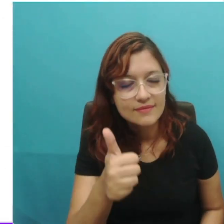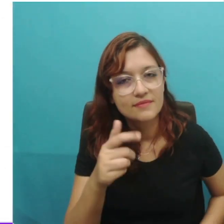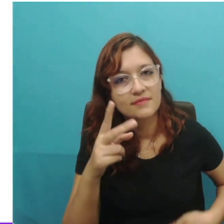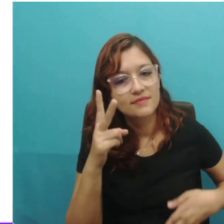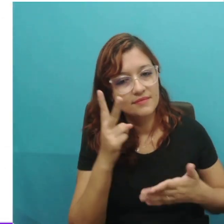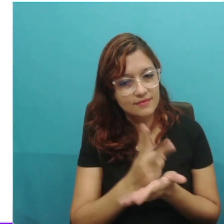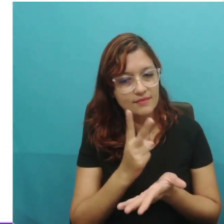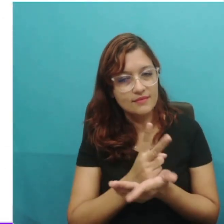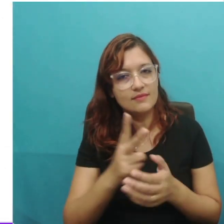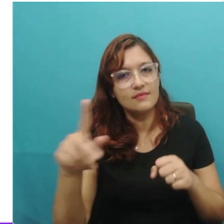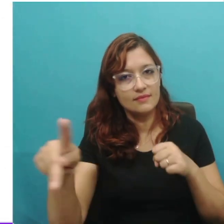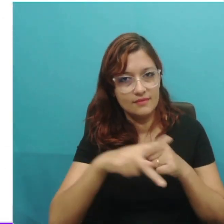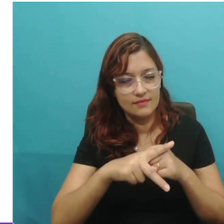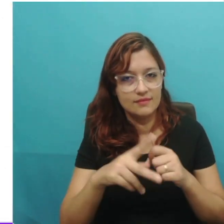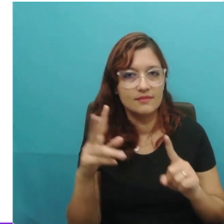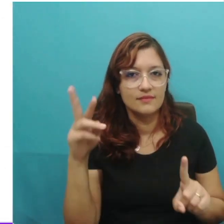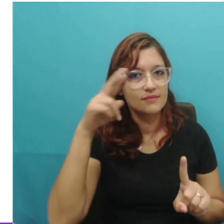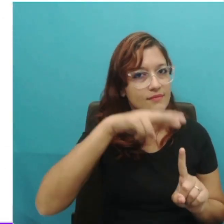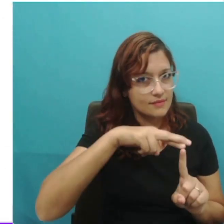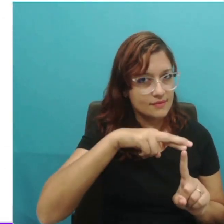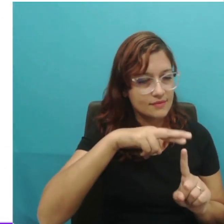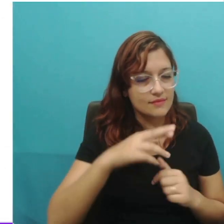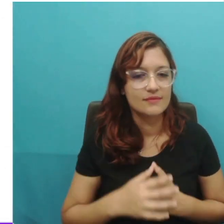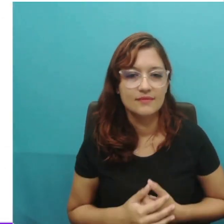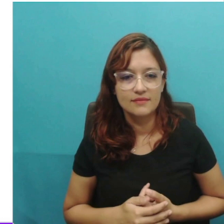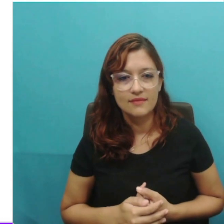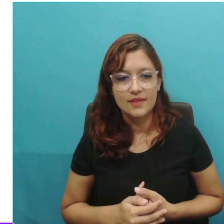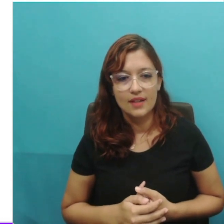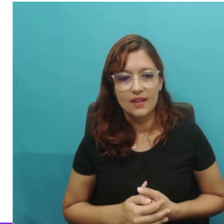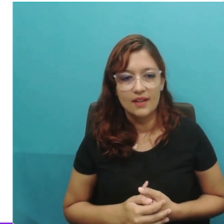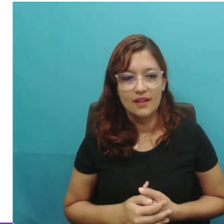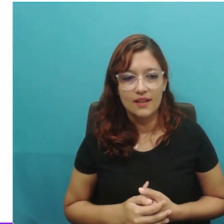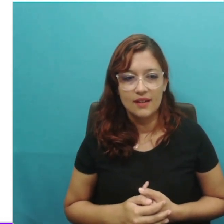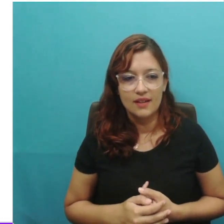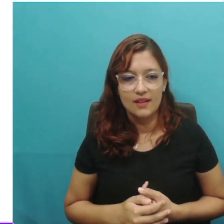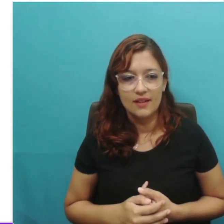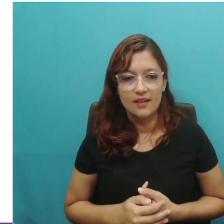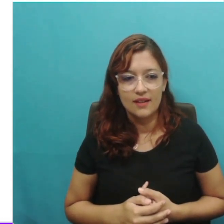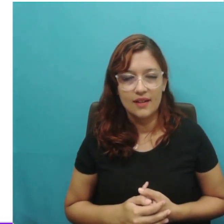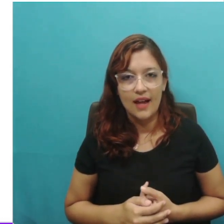Olá, tudo bem? Continuando sobre pronomes relativos.